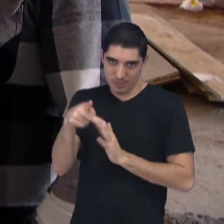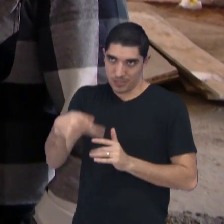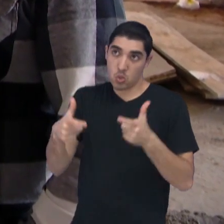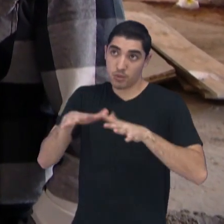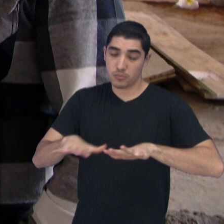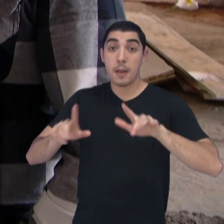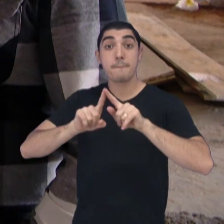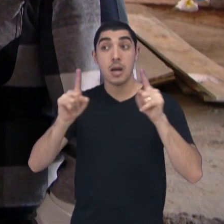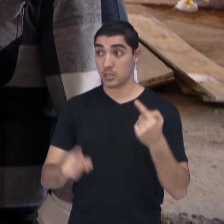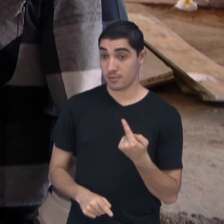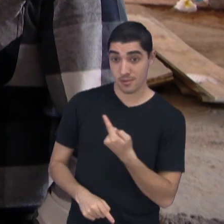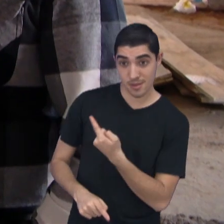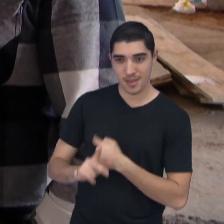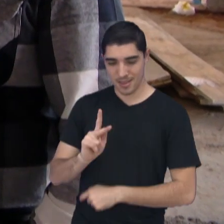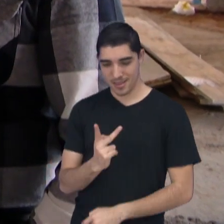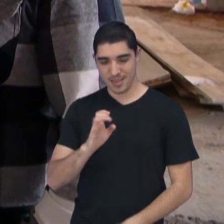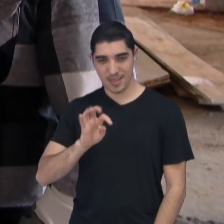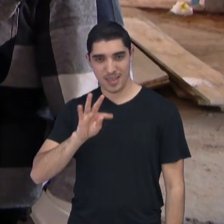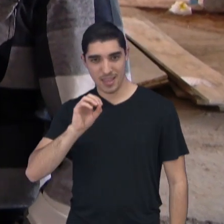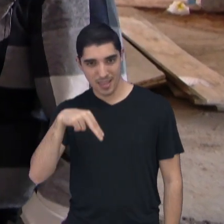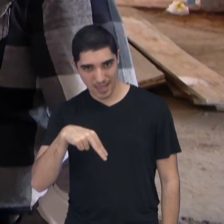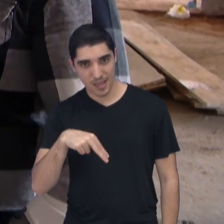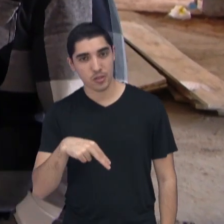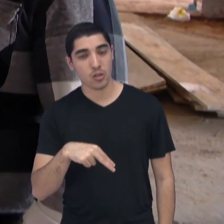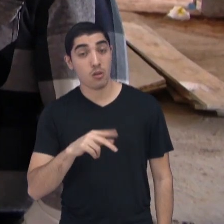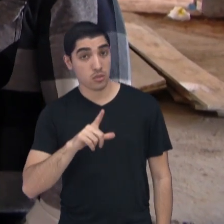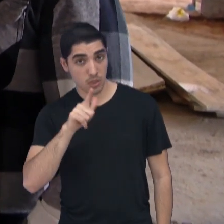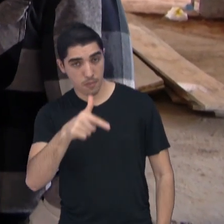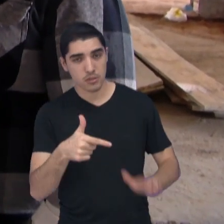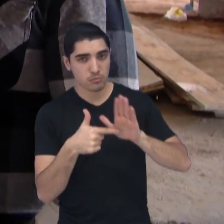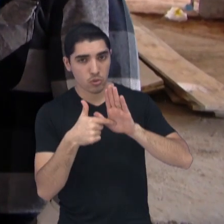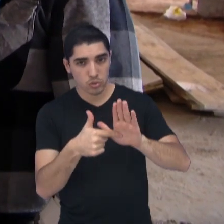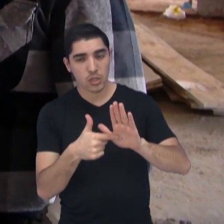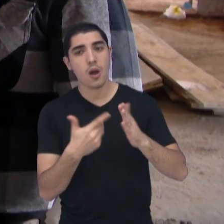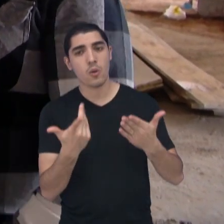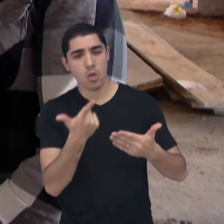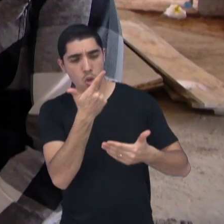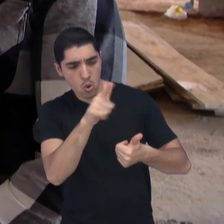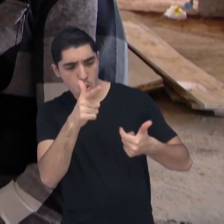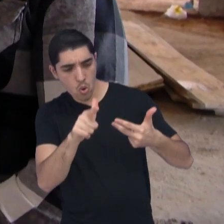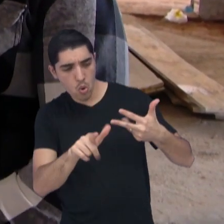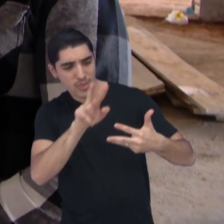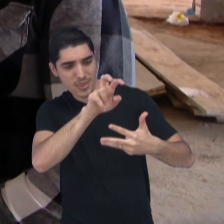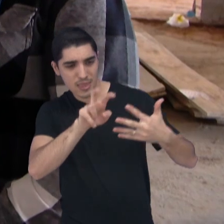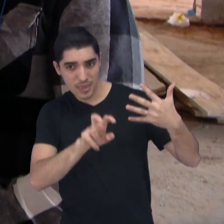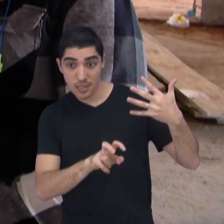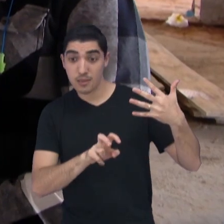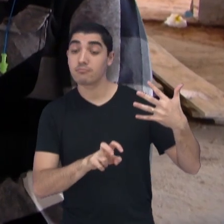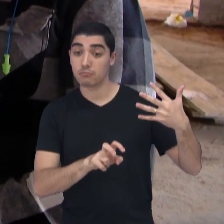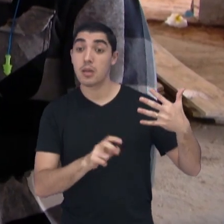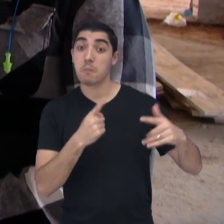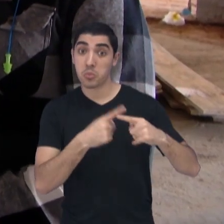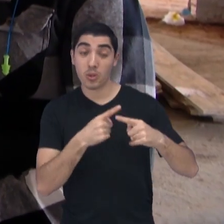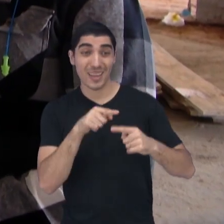o Elton, que está aí no estúdio, né? Daqui a pouco vai falar sobre muitas outras coisas, sim, porque segurança do trabalho